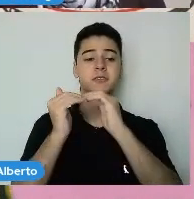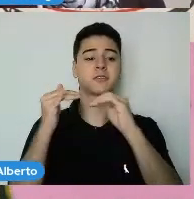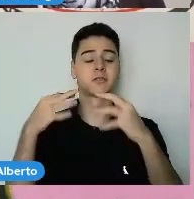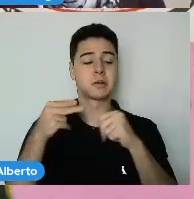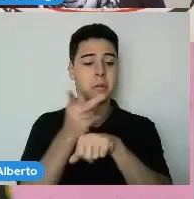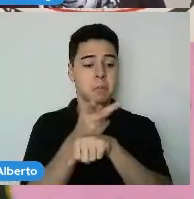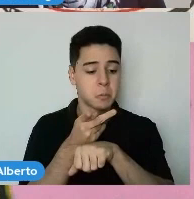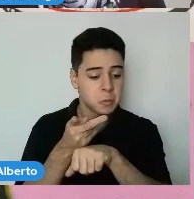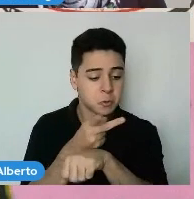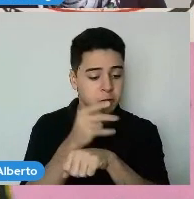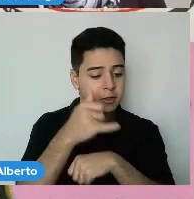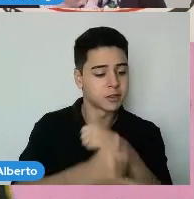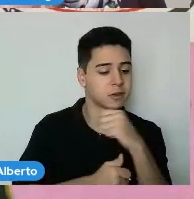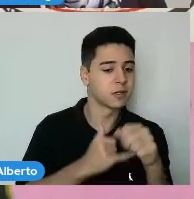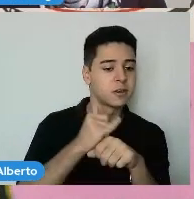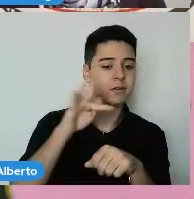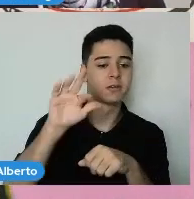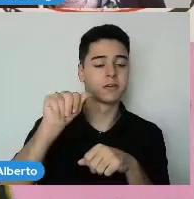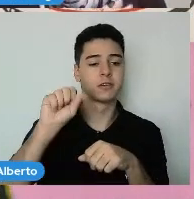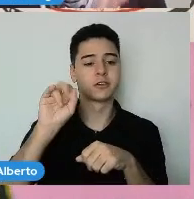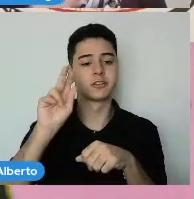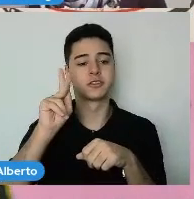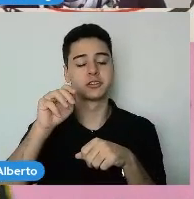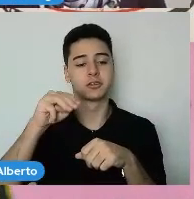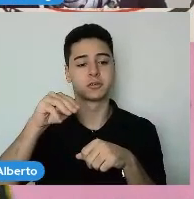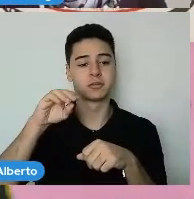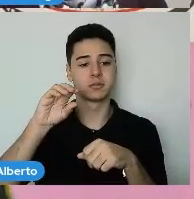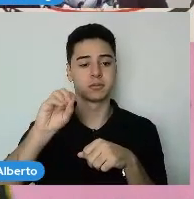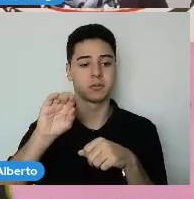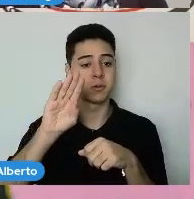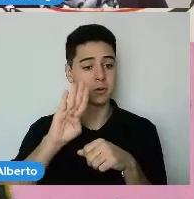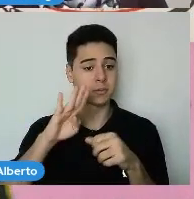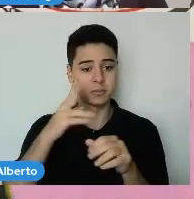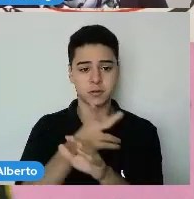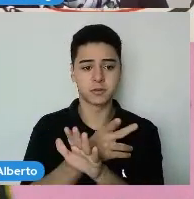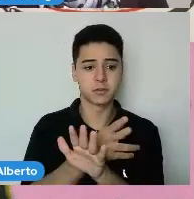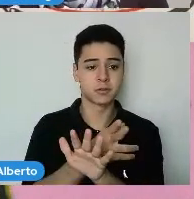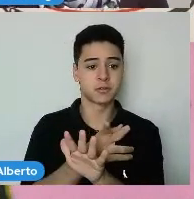na internet por flash mob, vocês vão perceber assim, a variedade